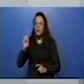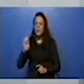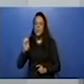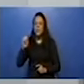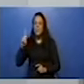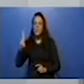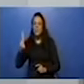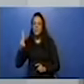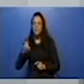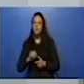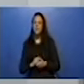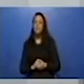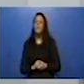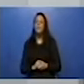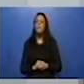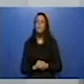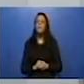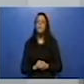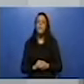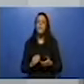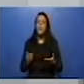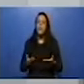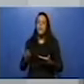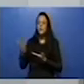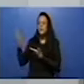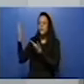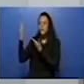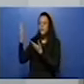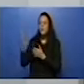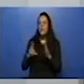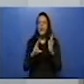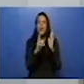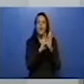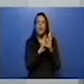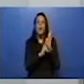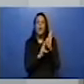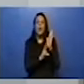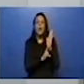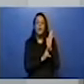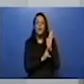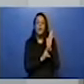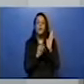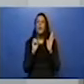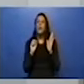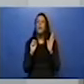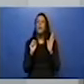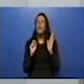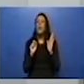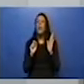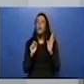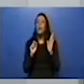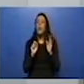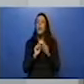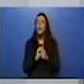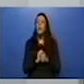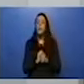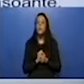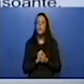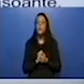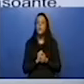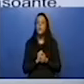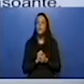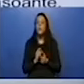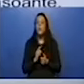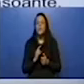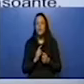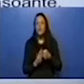Galera, olha só a tranquilidade no que nós temos. A regra geral é: tudo vai ganhar, ó, para poder ficar no passado. Se eu tenho um verbo